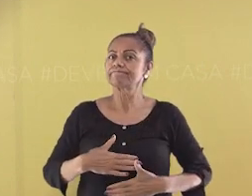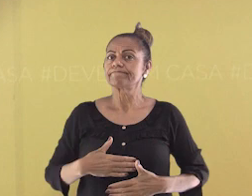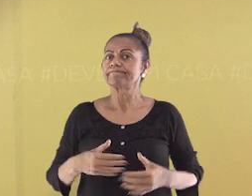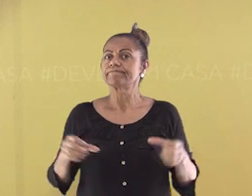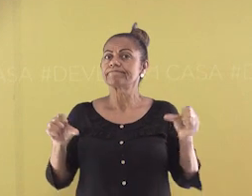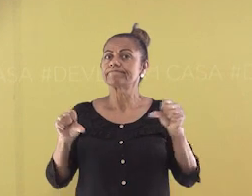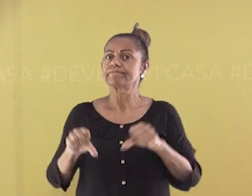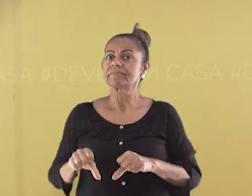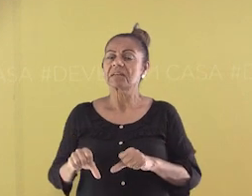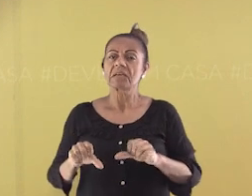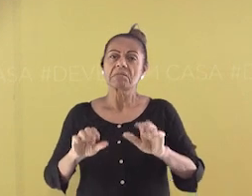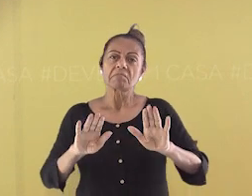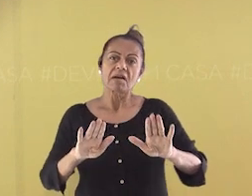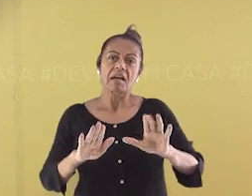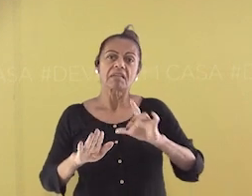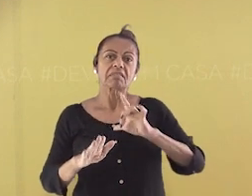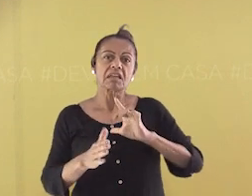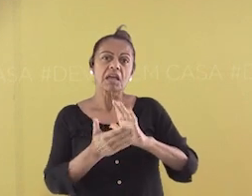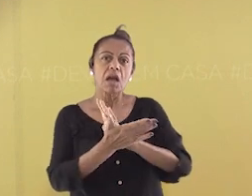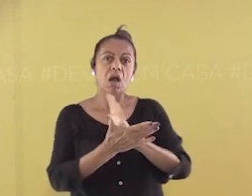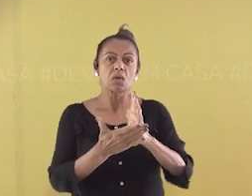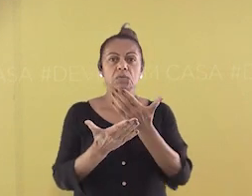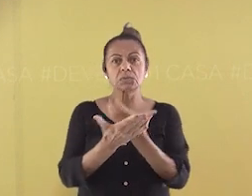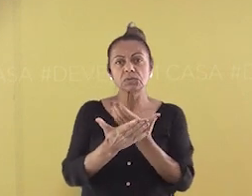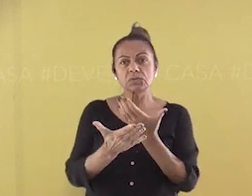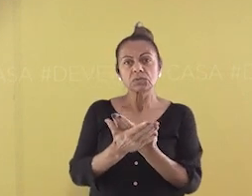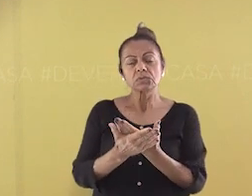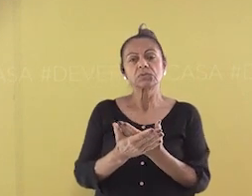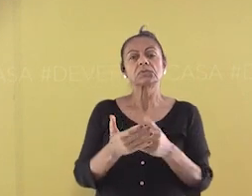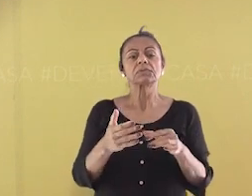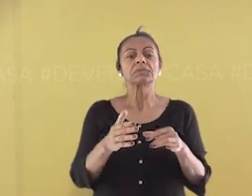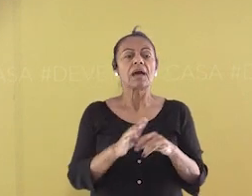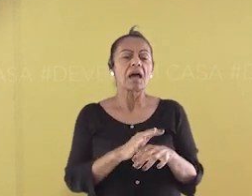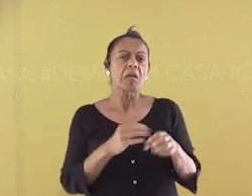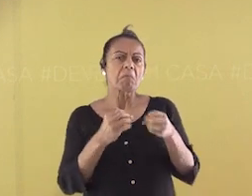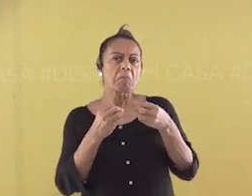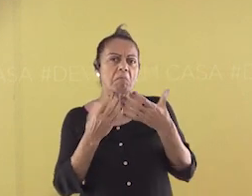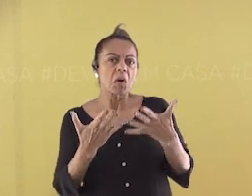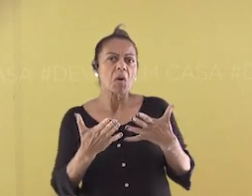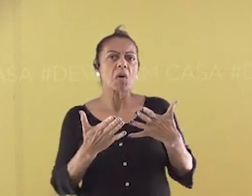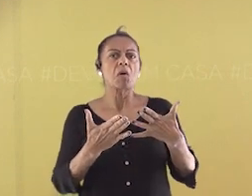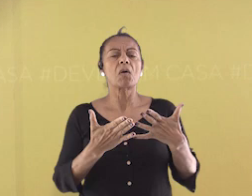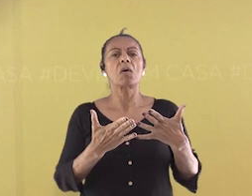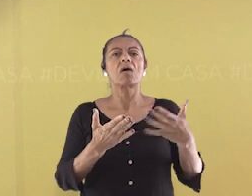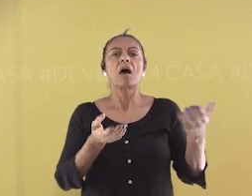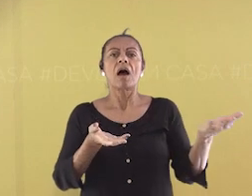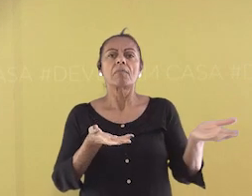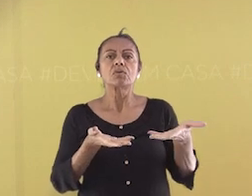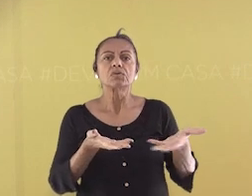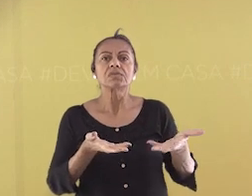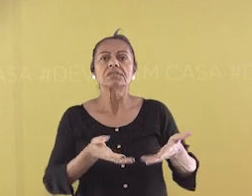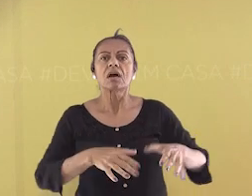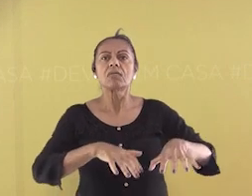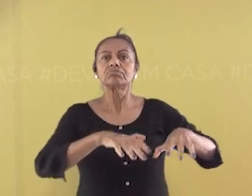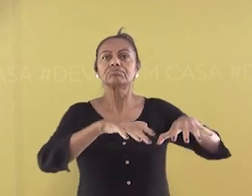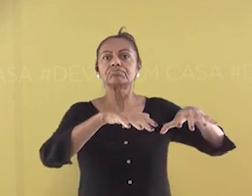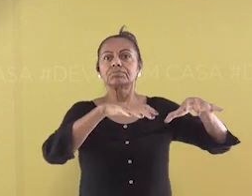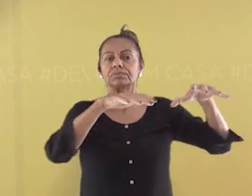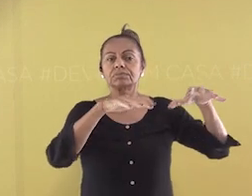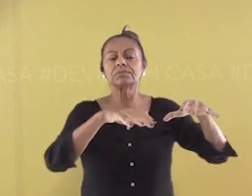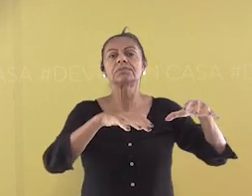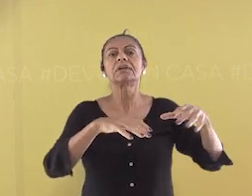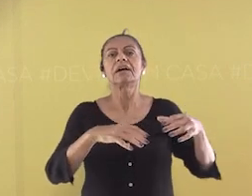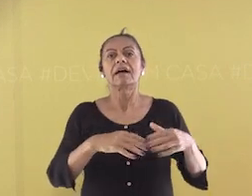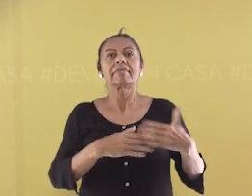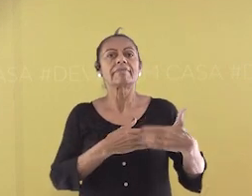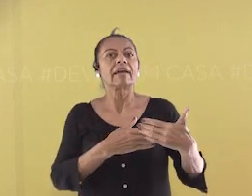apontam vantagens na melhora de produção, preço baixo, maior durabilidade do produto. E como saber